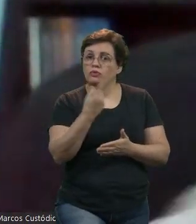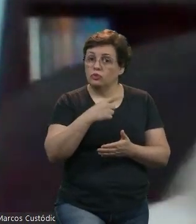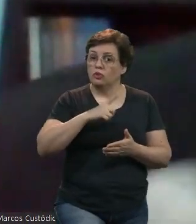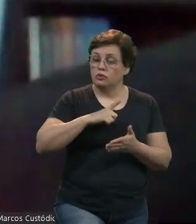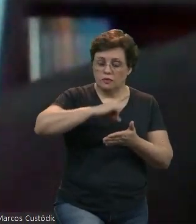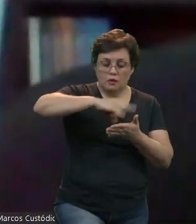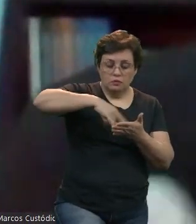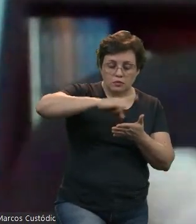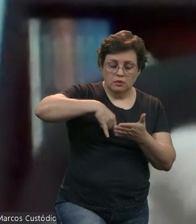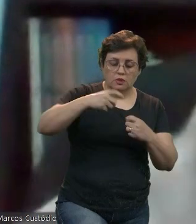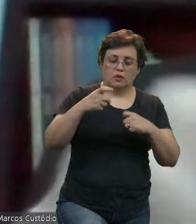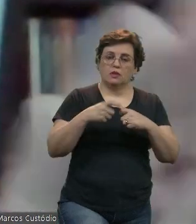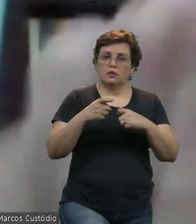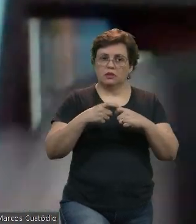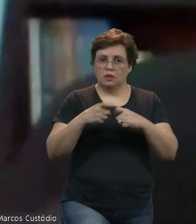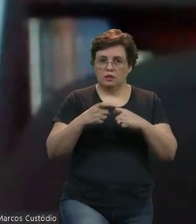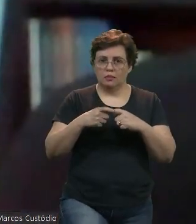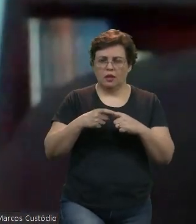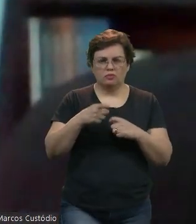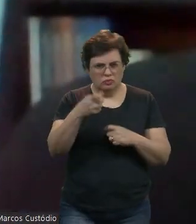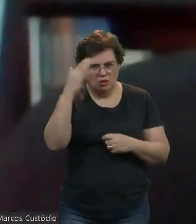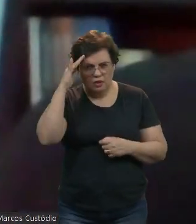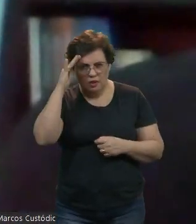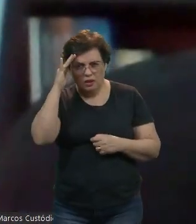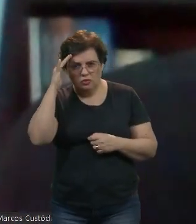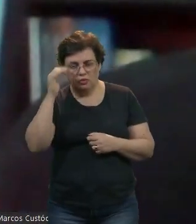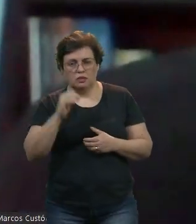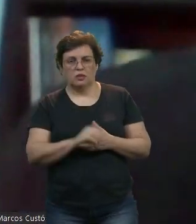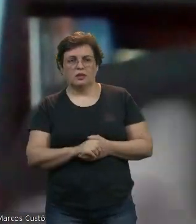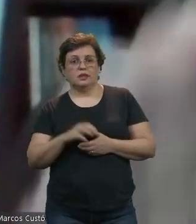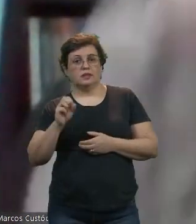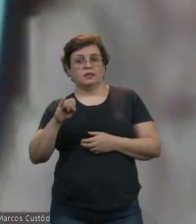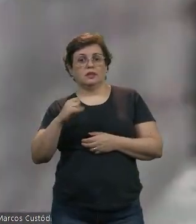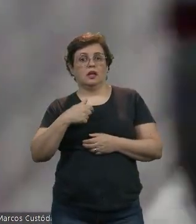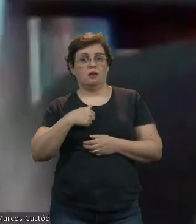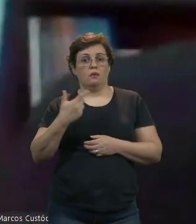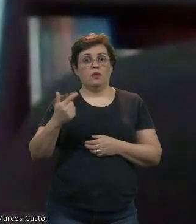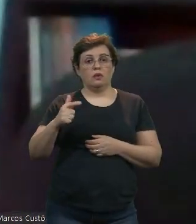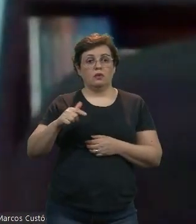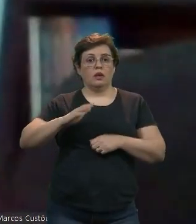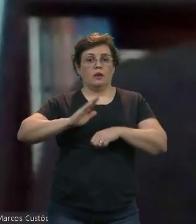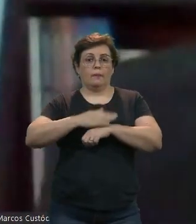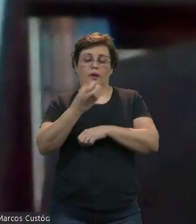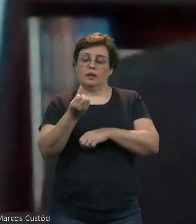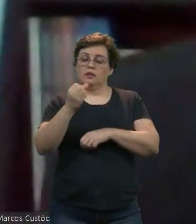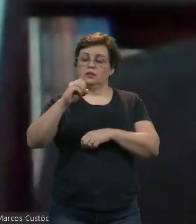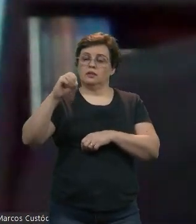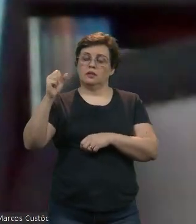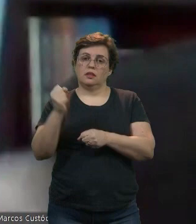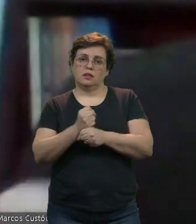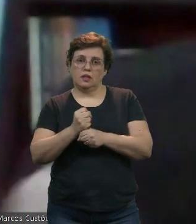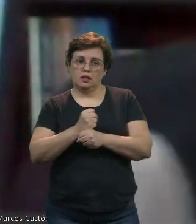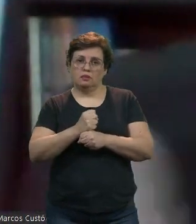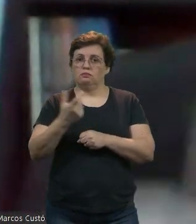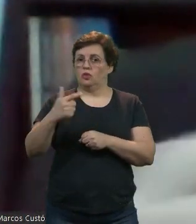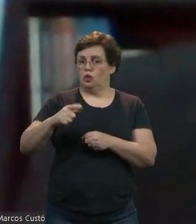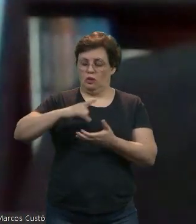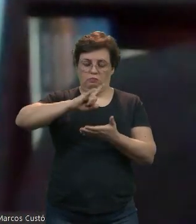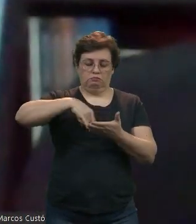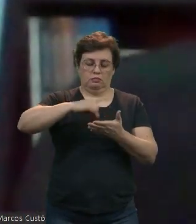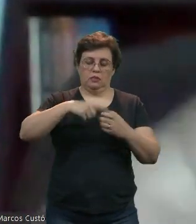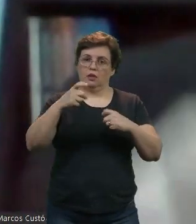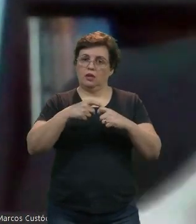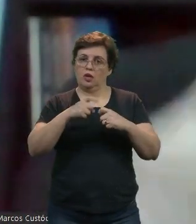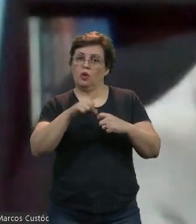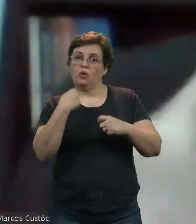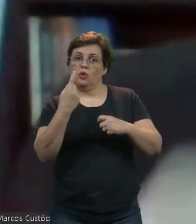atestado médico, se é isso que eu estou entendendo. Então, se eu não tenho mais de 60 anos e não tenho atestado médico, nós,